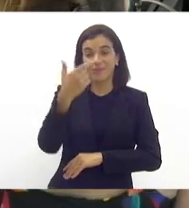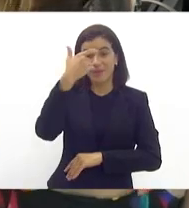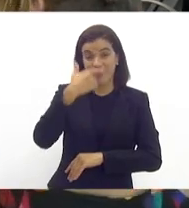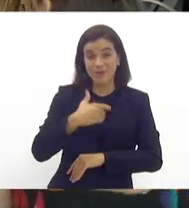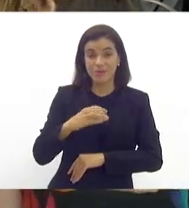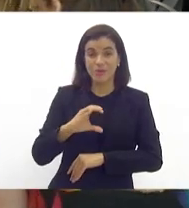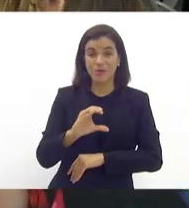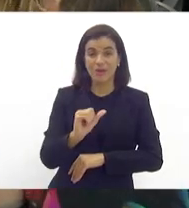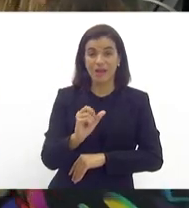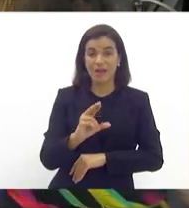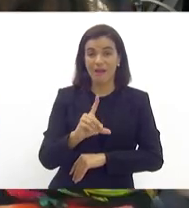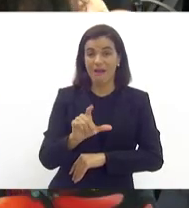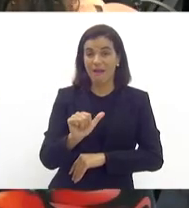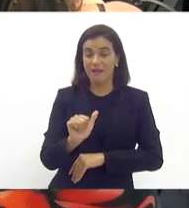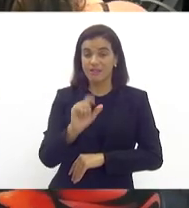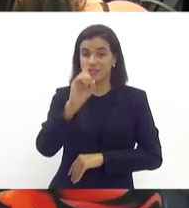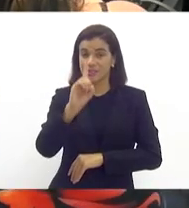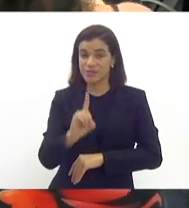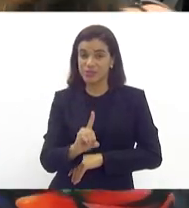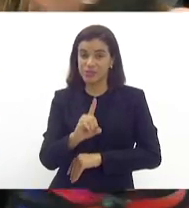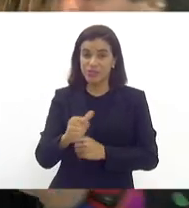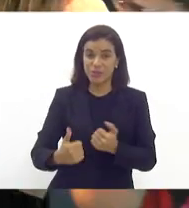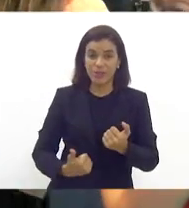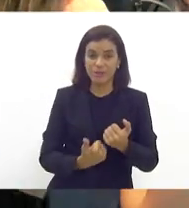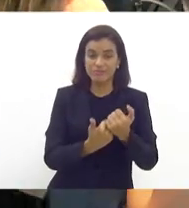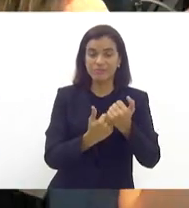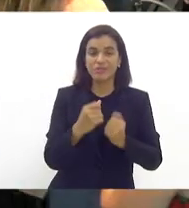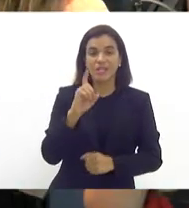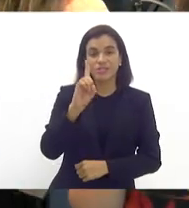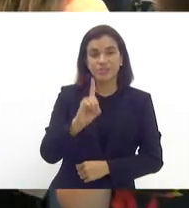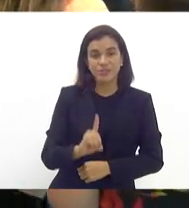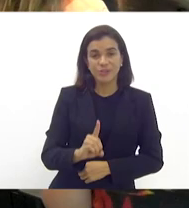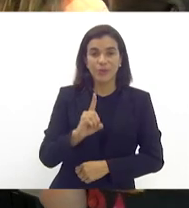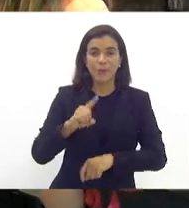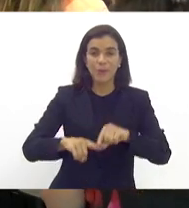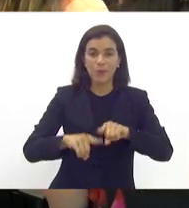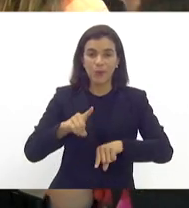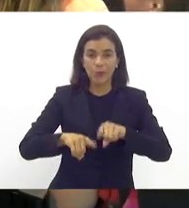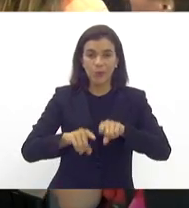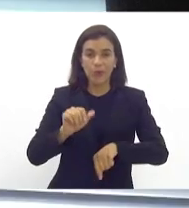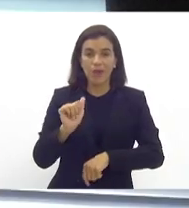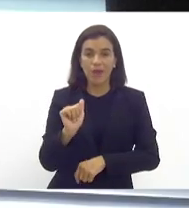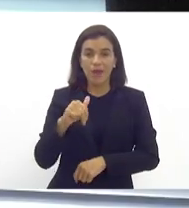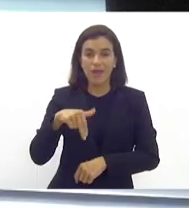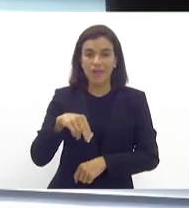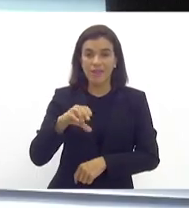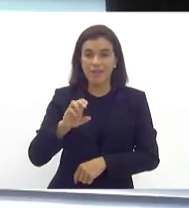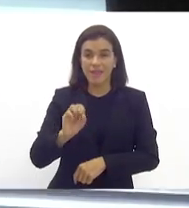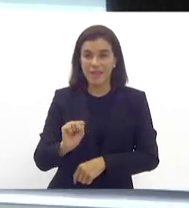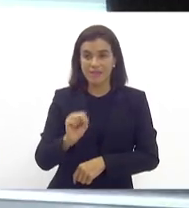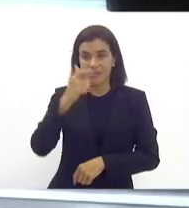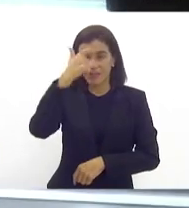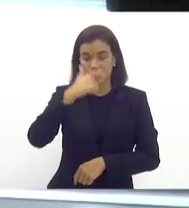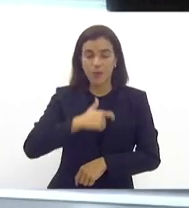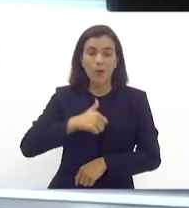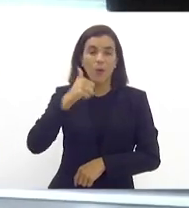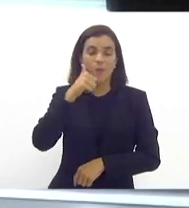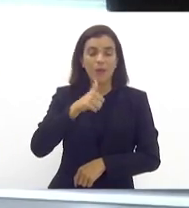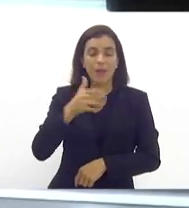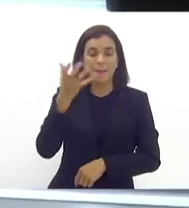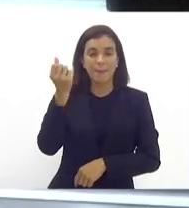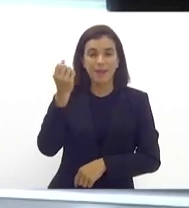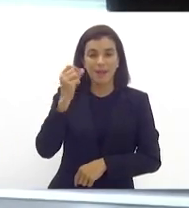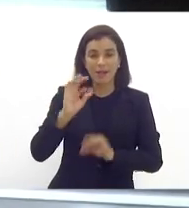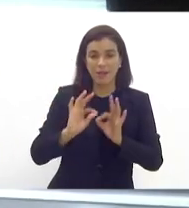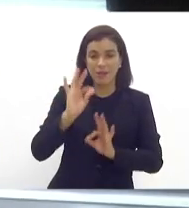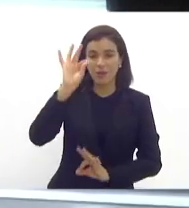Carla Soares diretora adjunta da Diretoria de produtos da NS eu sou branca tenho 1,60